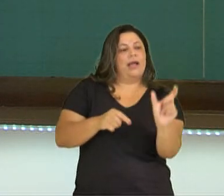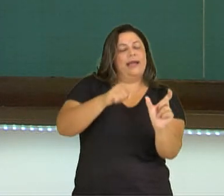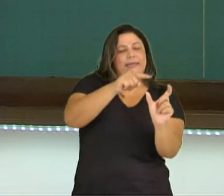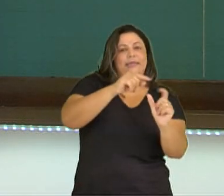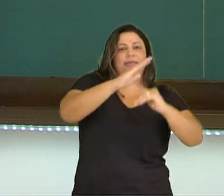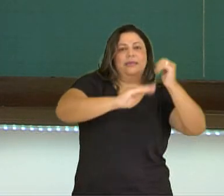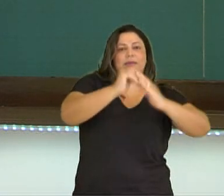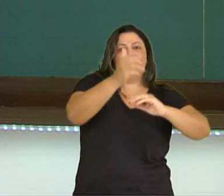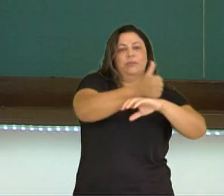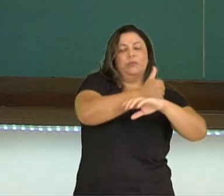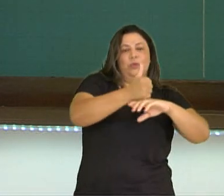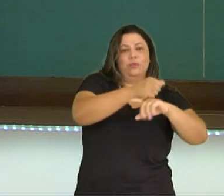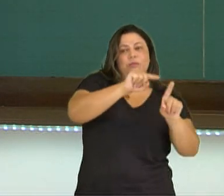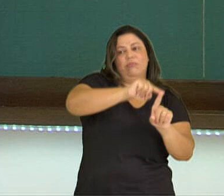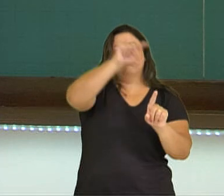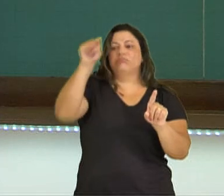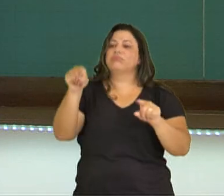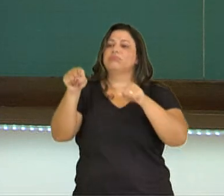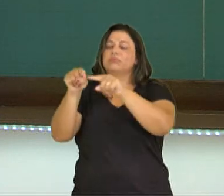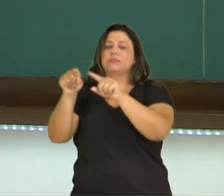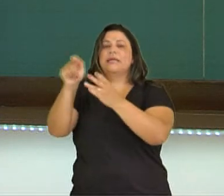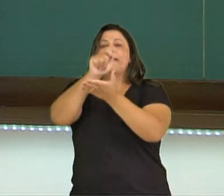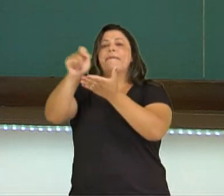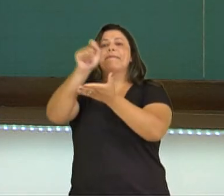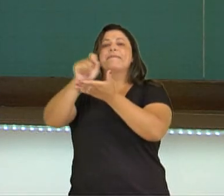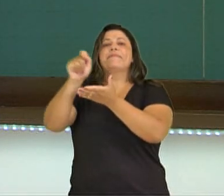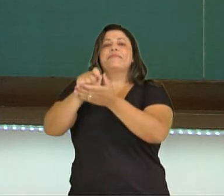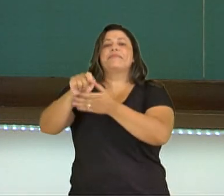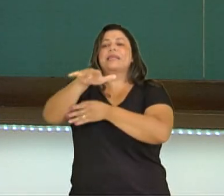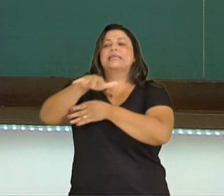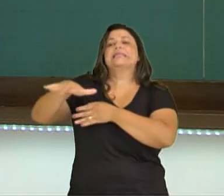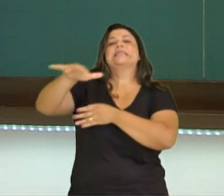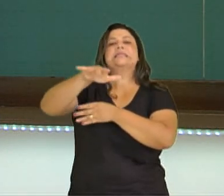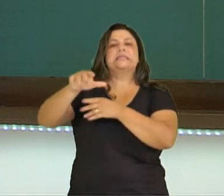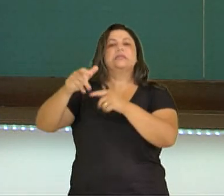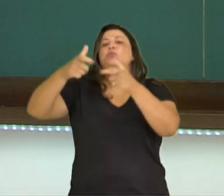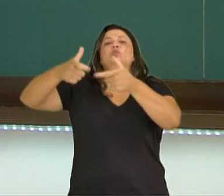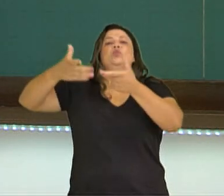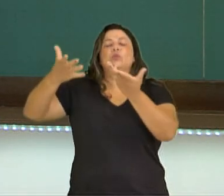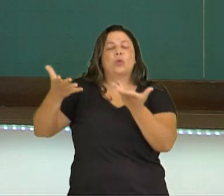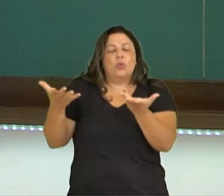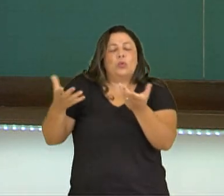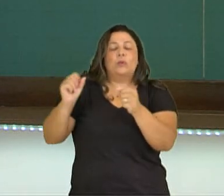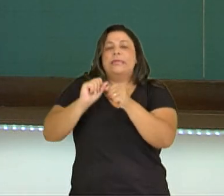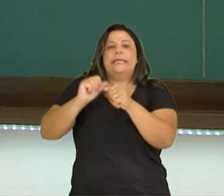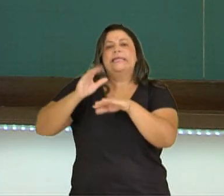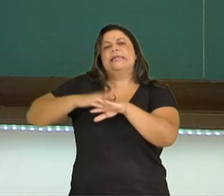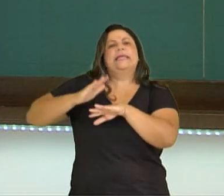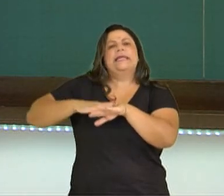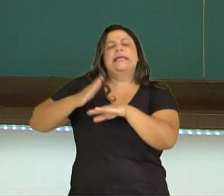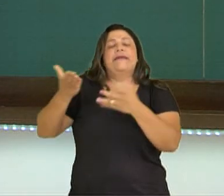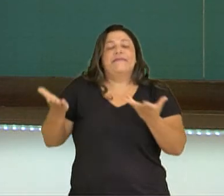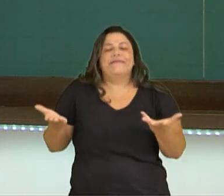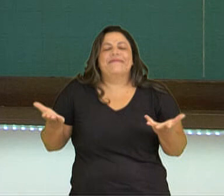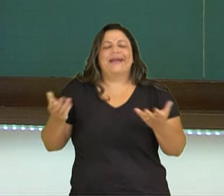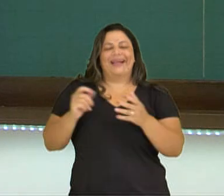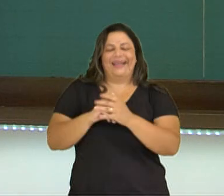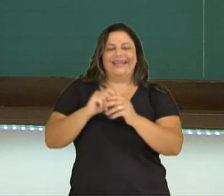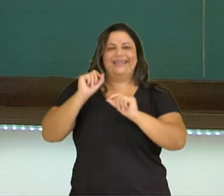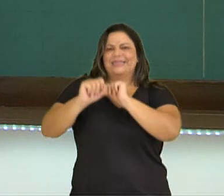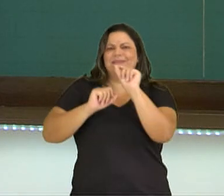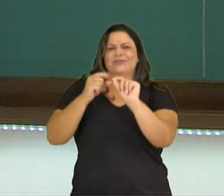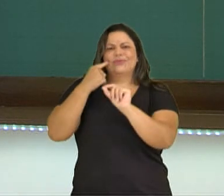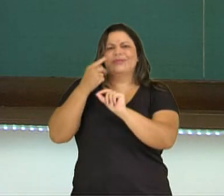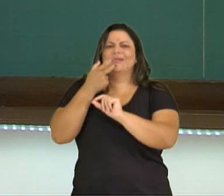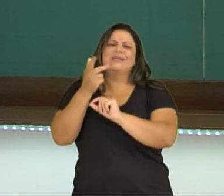você marcou, você vai dizer a que setor pertence, que tipo de atividade compreende ou faz parte